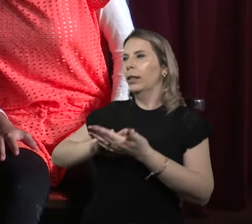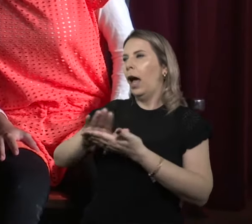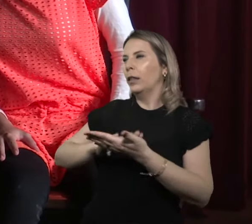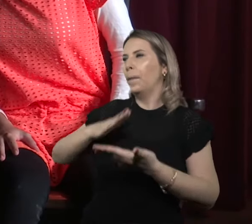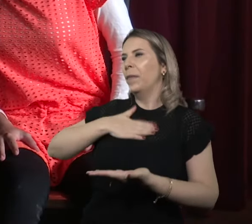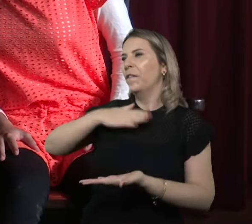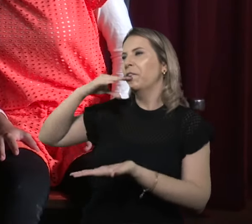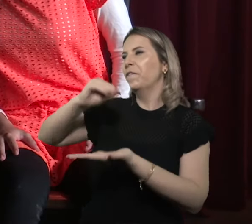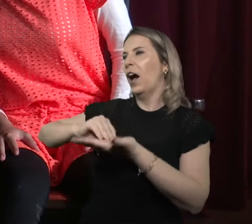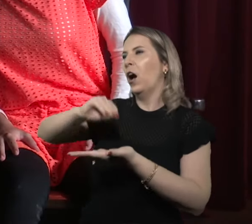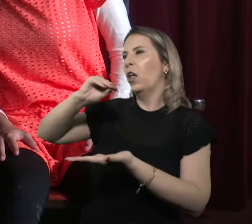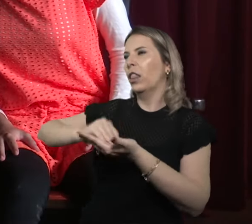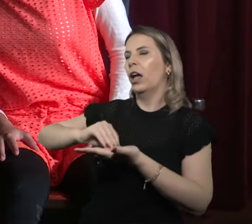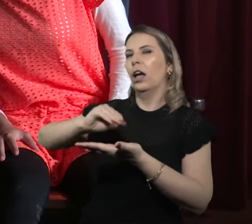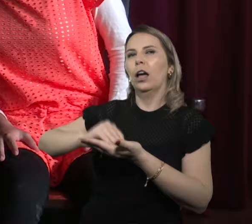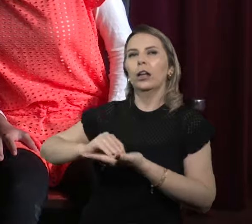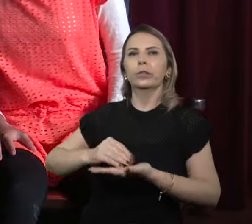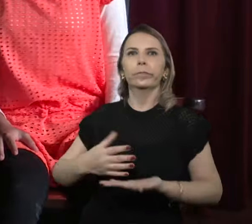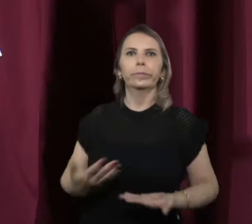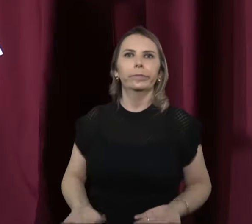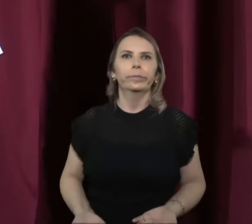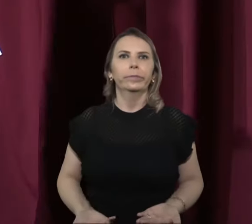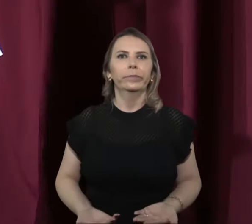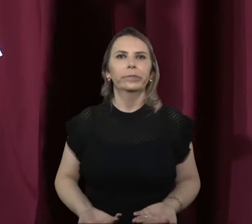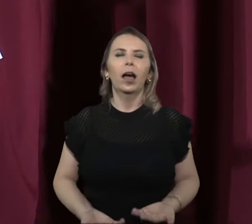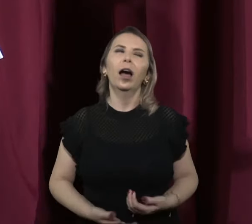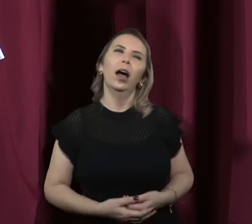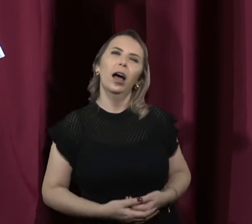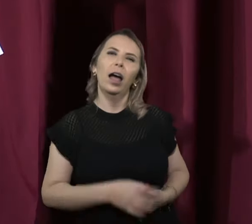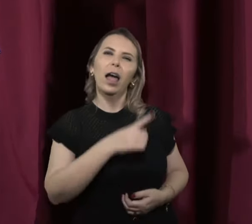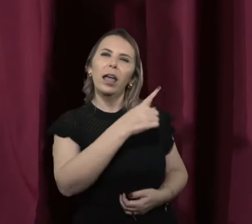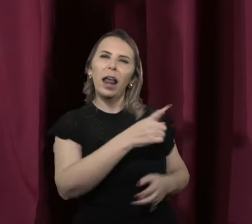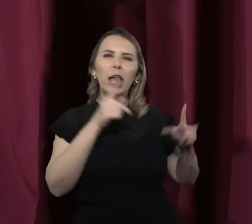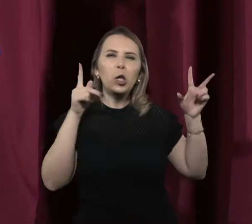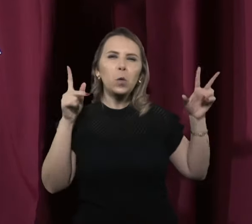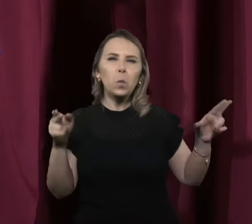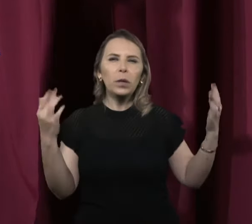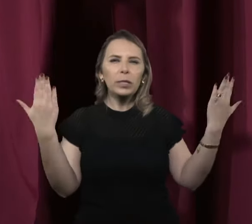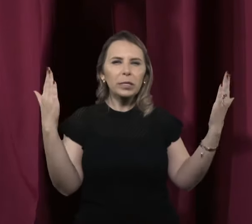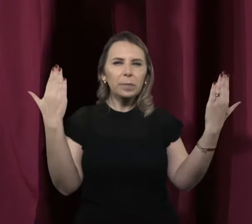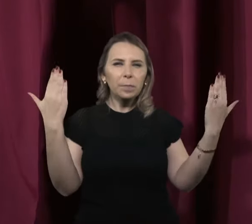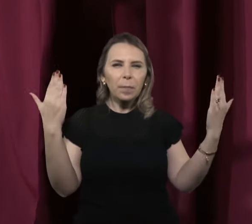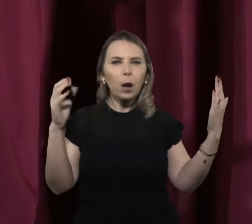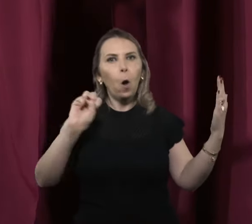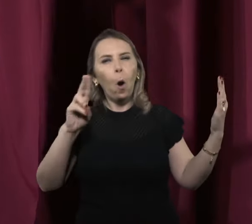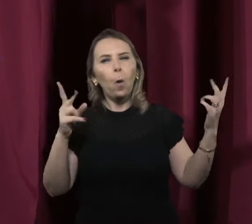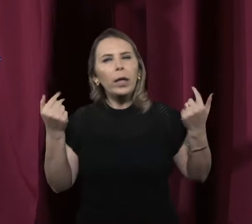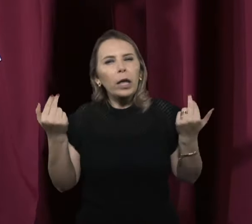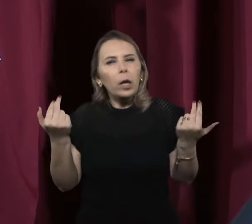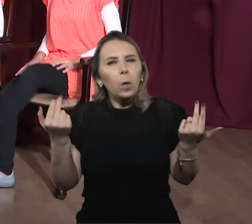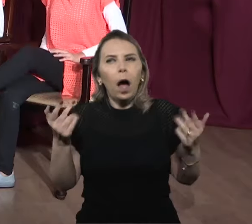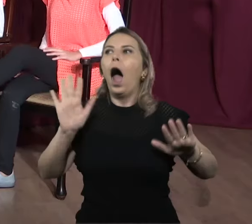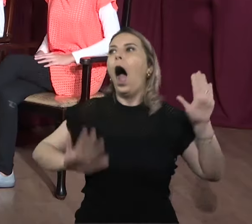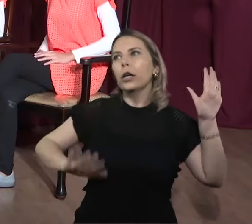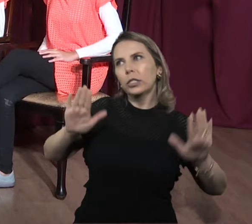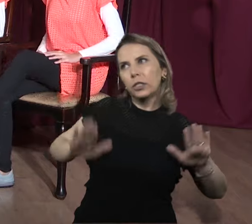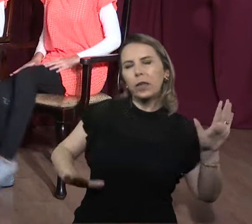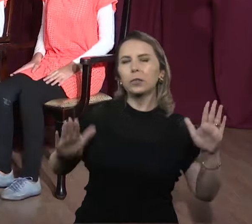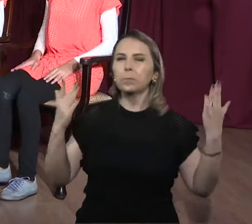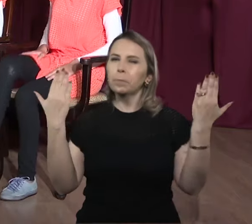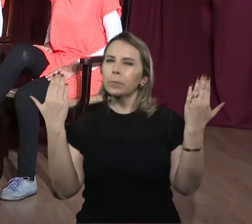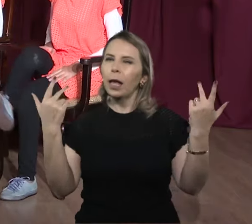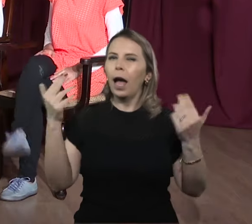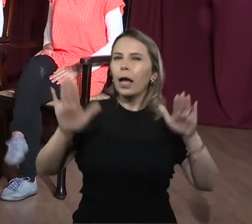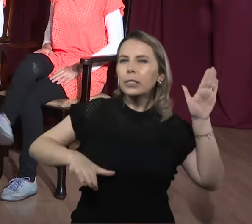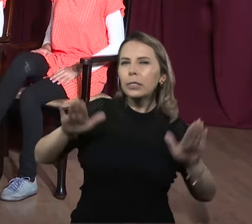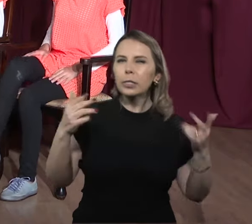O Senhor me pastor, nada me faltará. E ela faz espelhado ou faz igualzinho? Às vezes ela faz